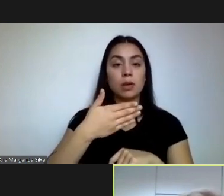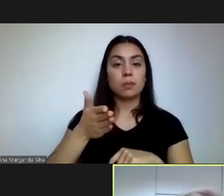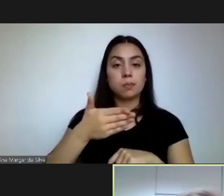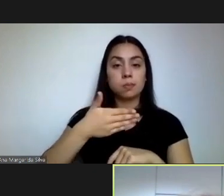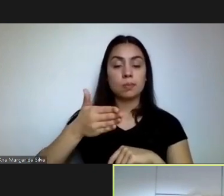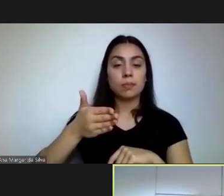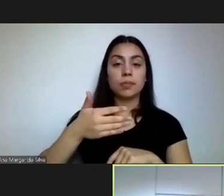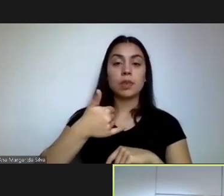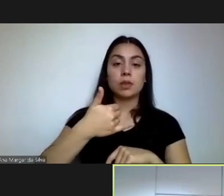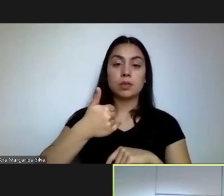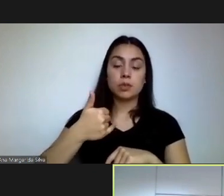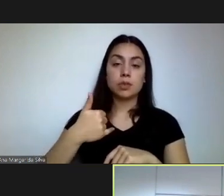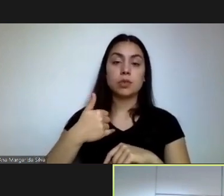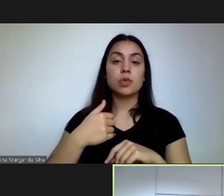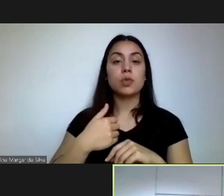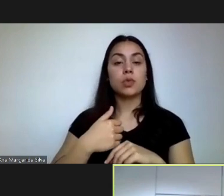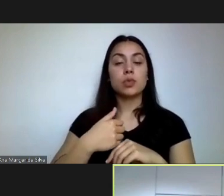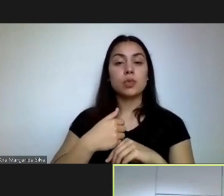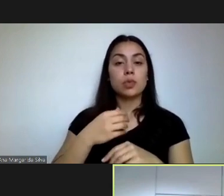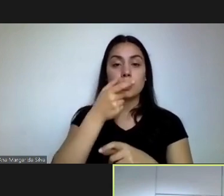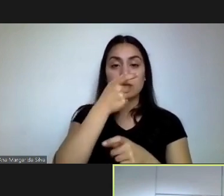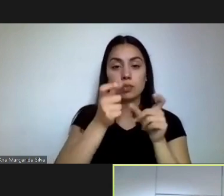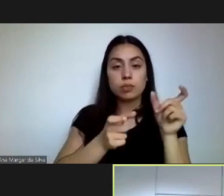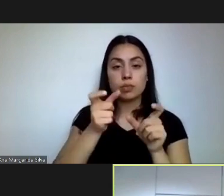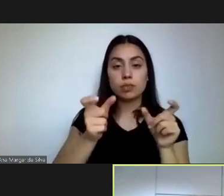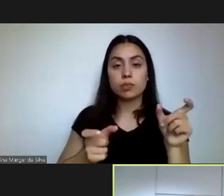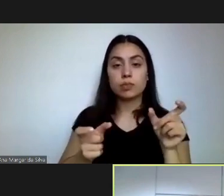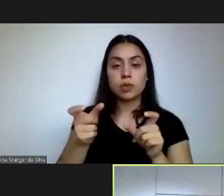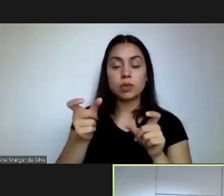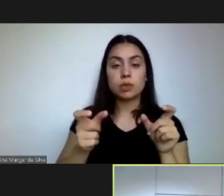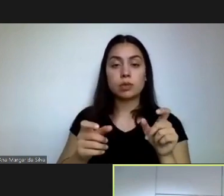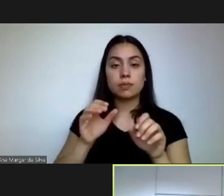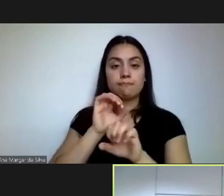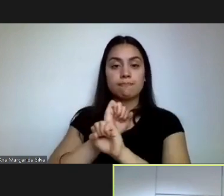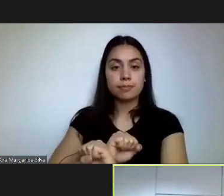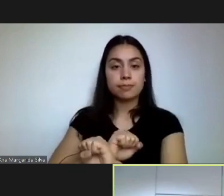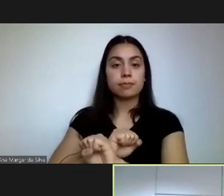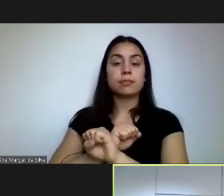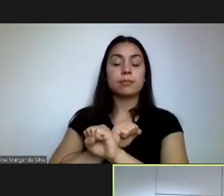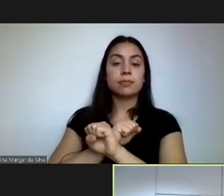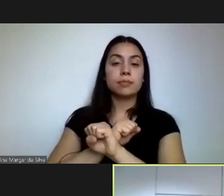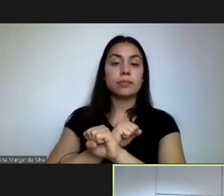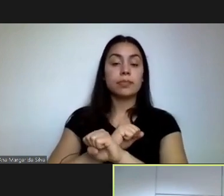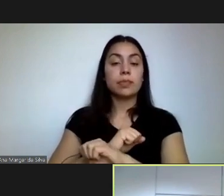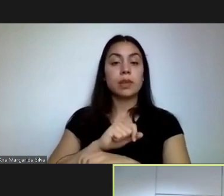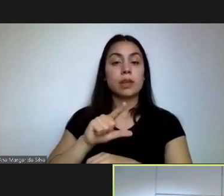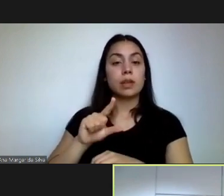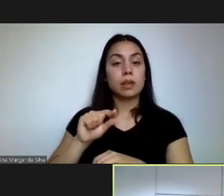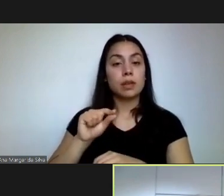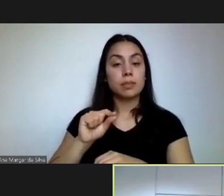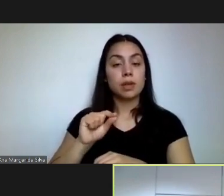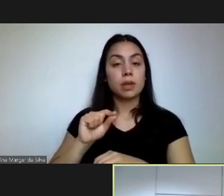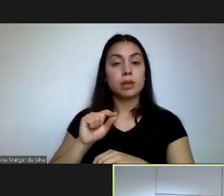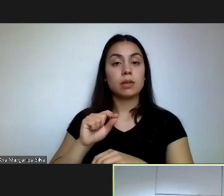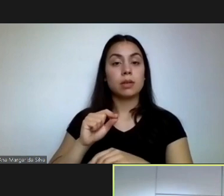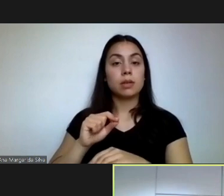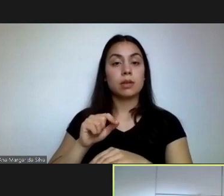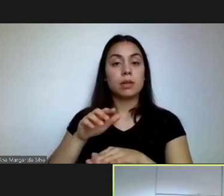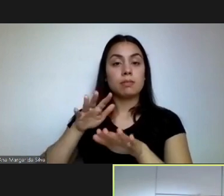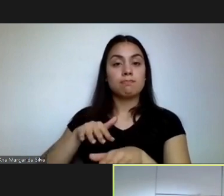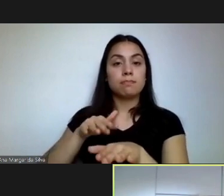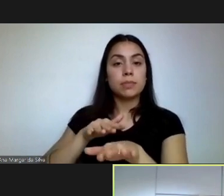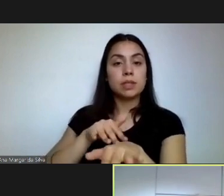seres humanos nesta perspectiva histórica. No 11º e 12º temos as perseguições de ciganos,